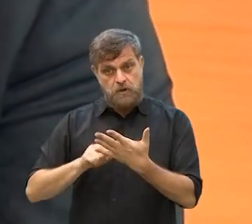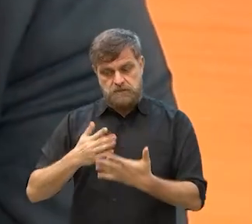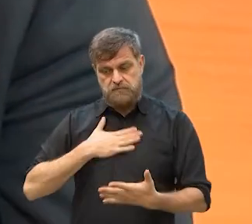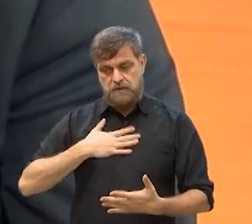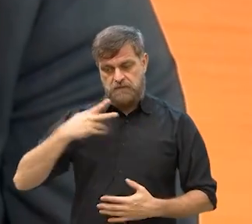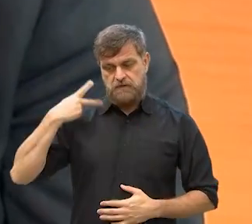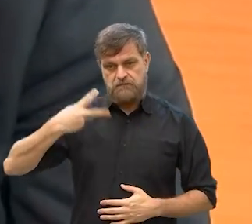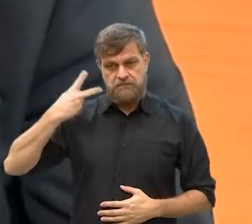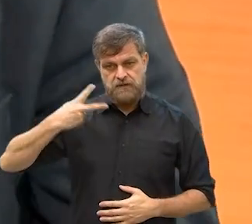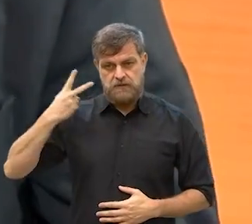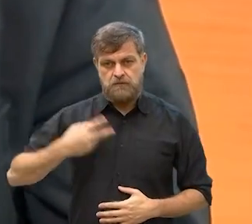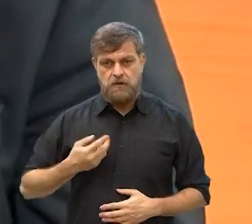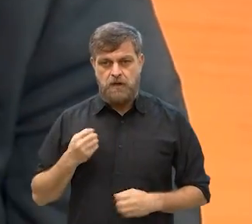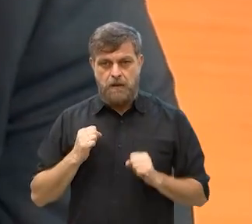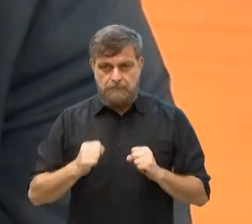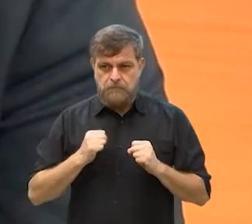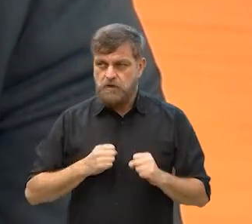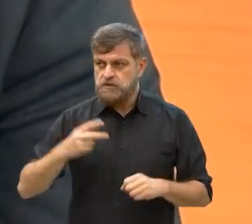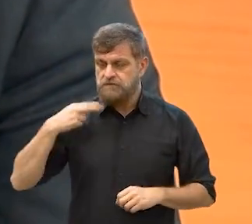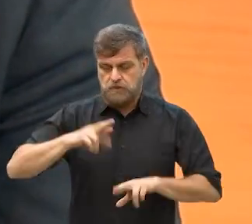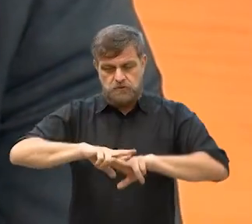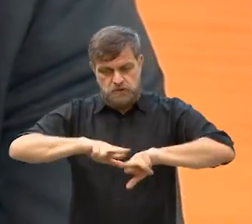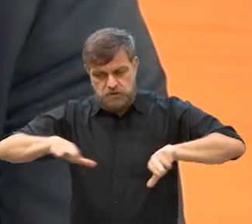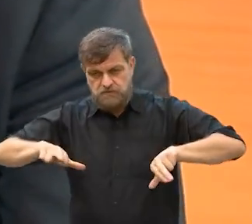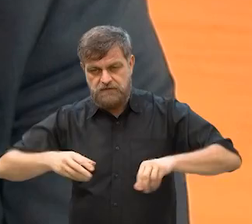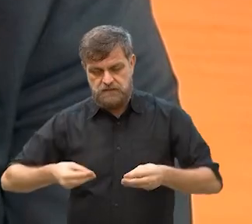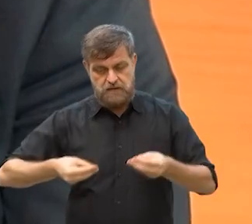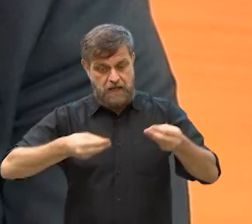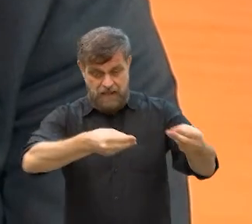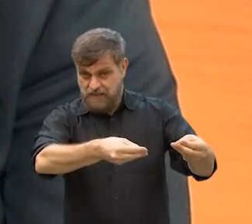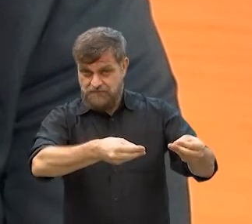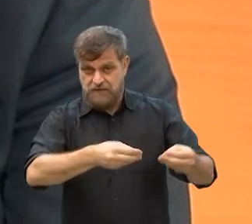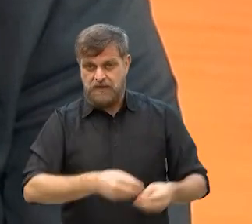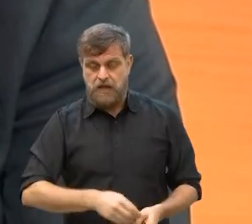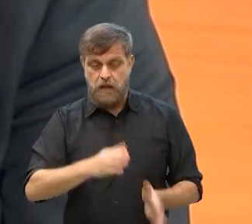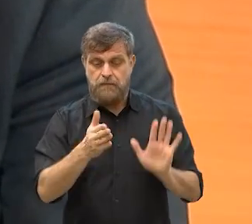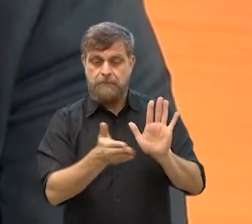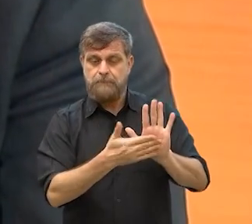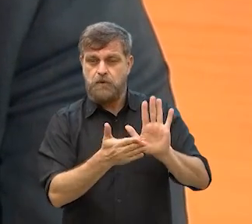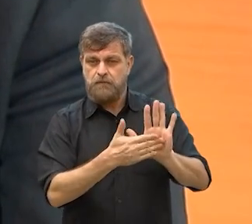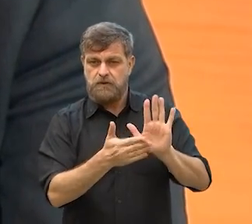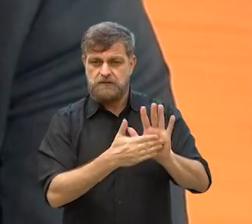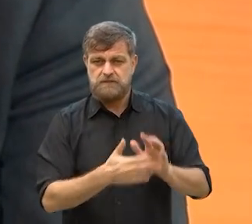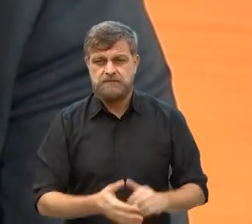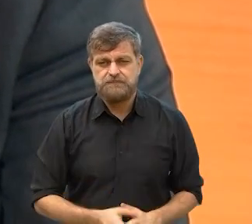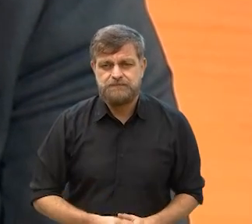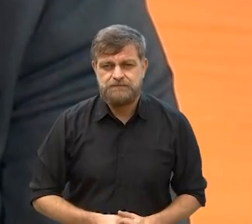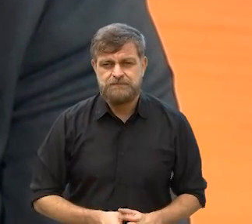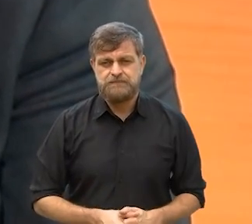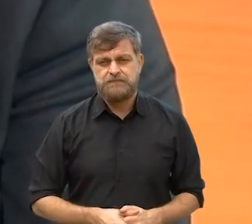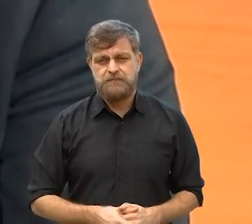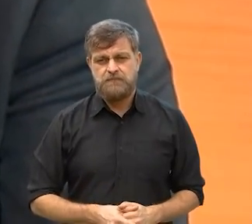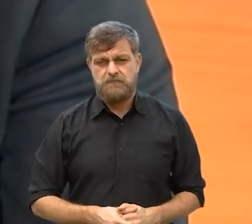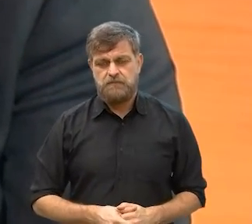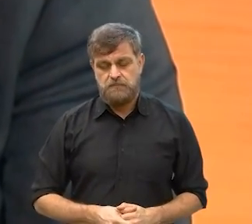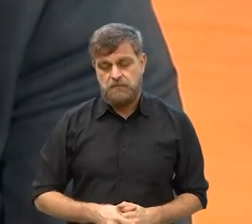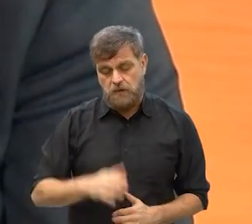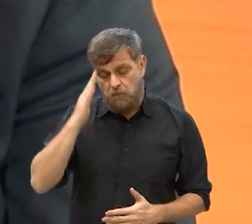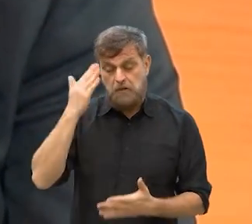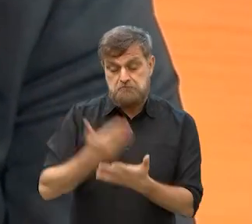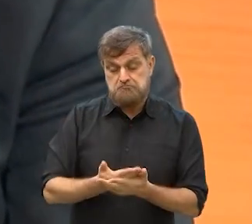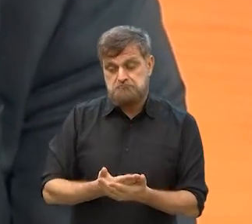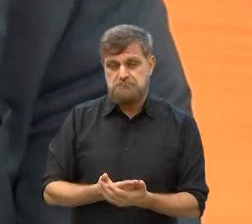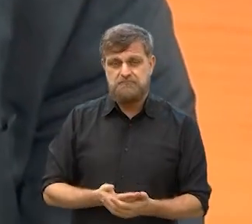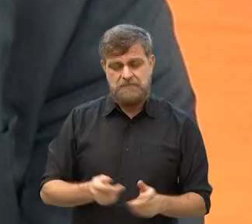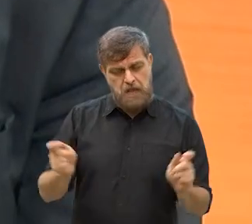não necessariamente para mim, mas para outros vereadores da Câmara aqui de Campinas, quem sabe